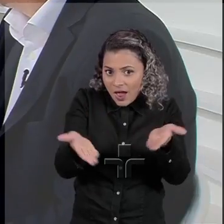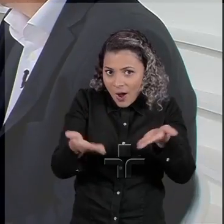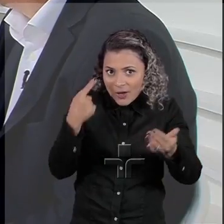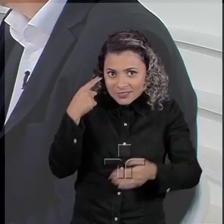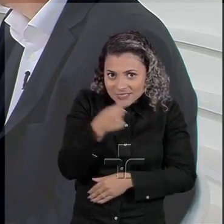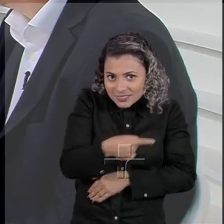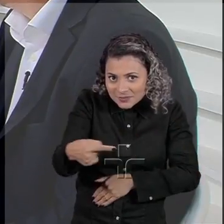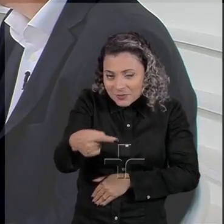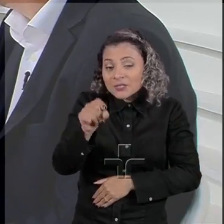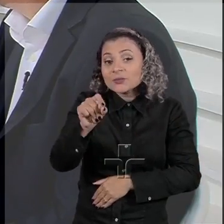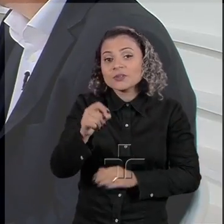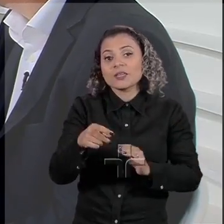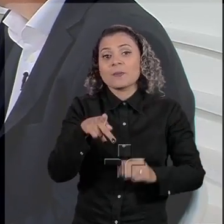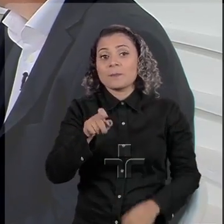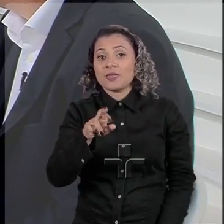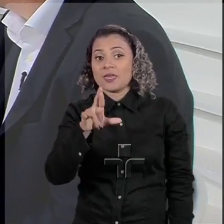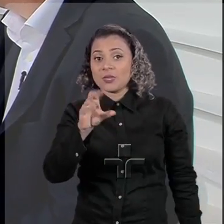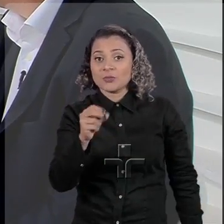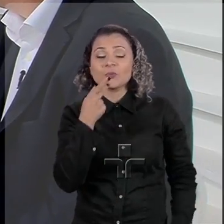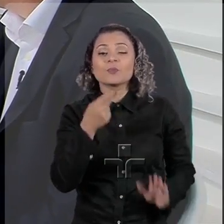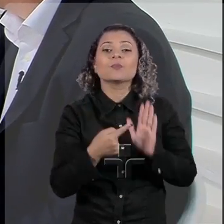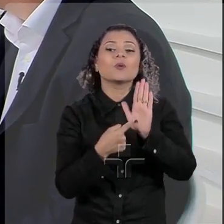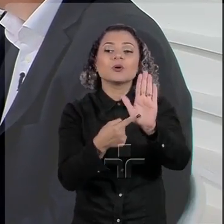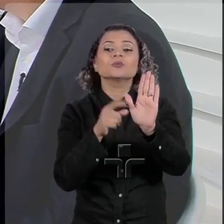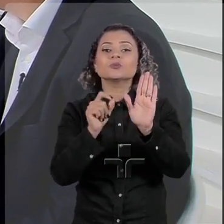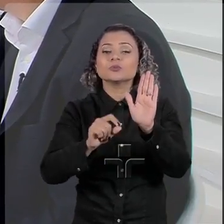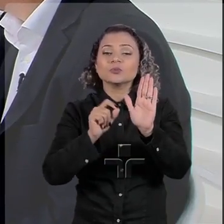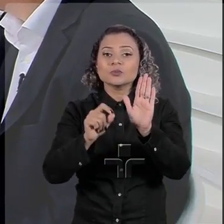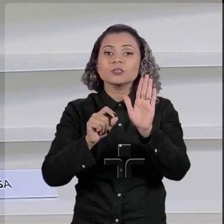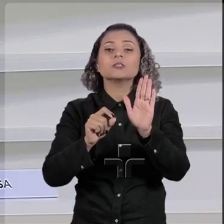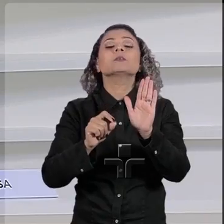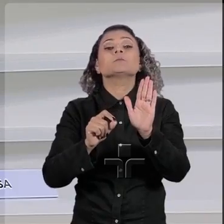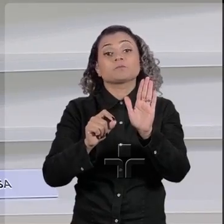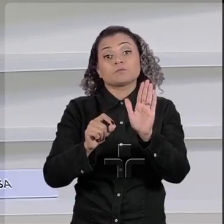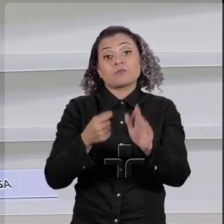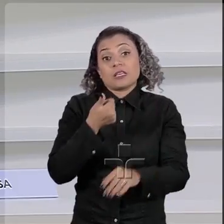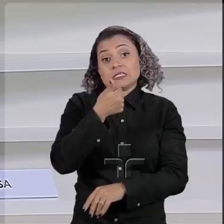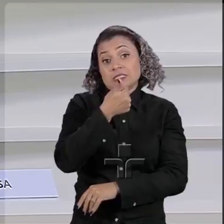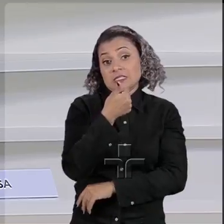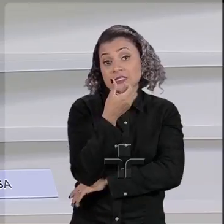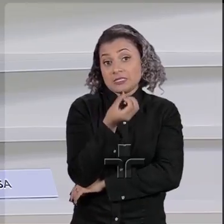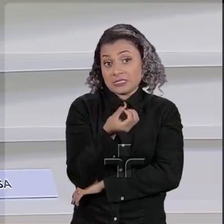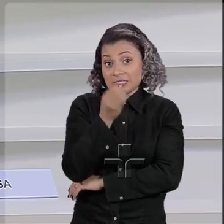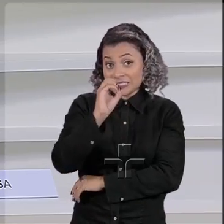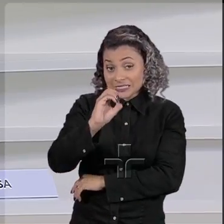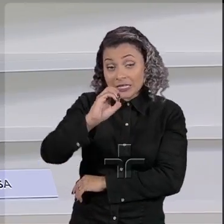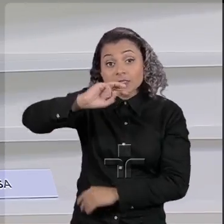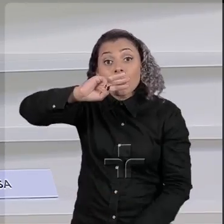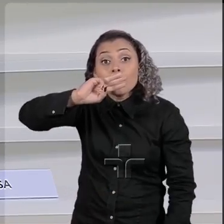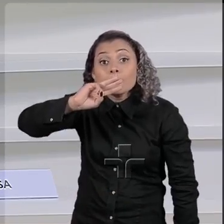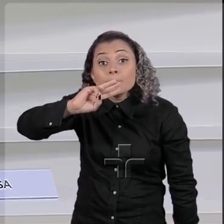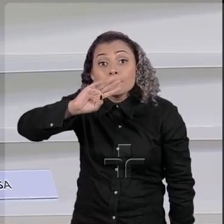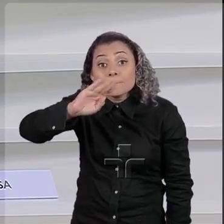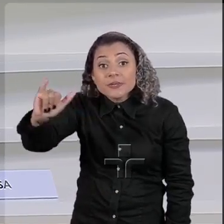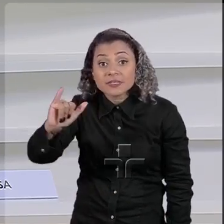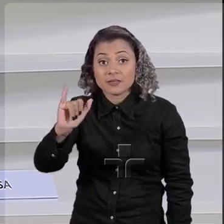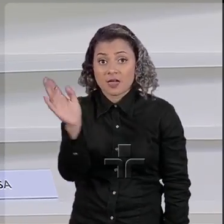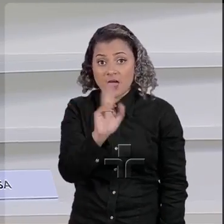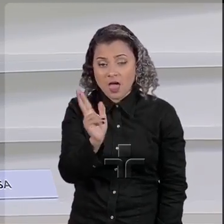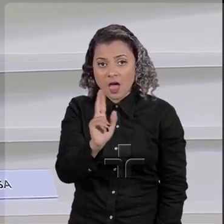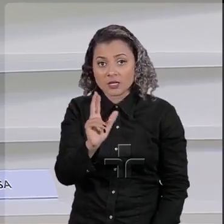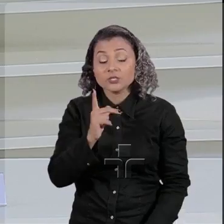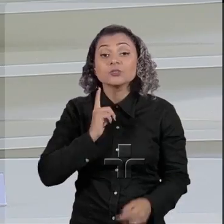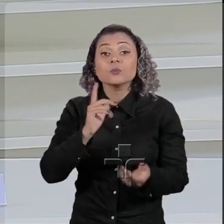ele mostra aqui que no ano passado o governo federal gastou 160 bilhões com pensões